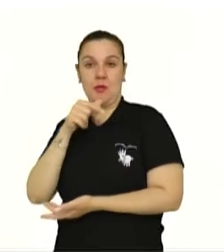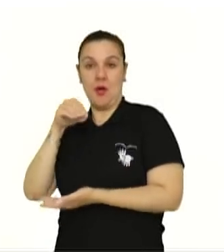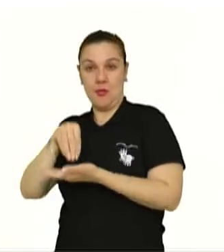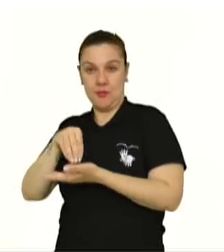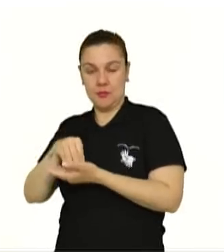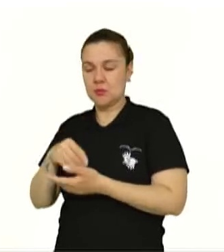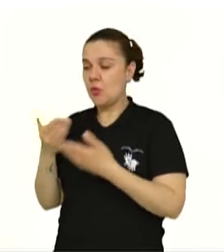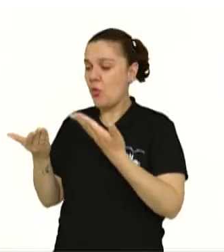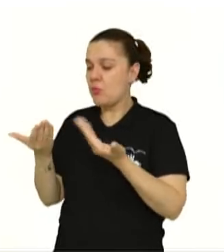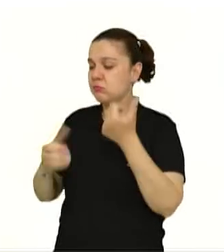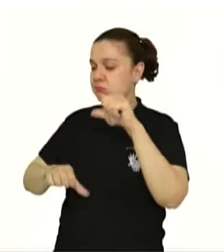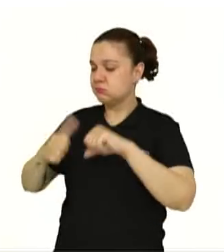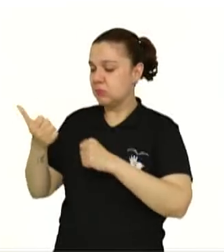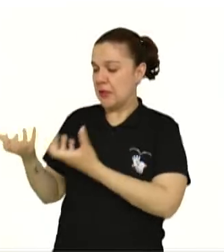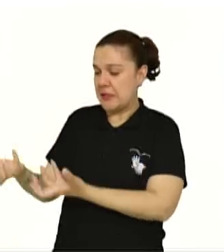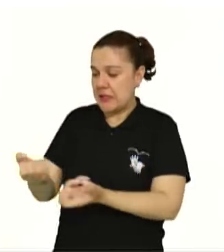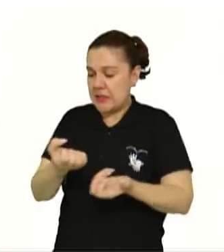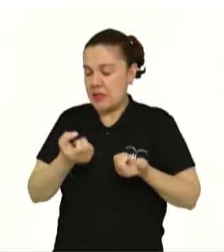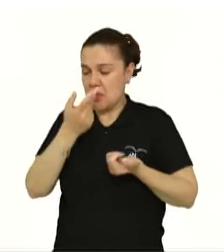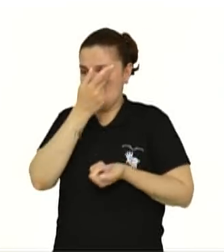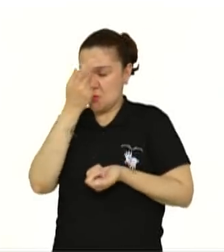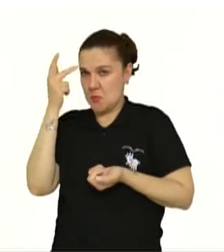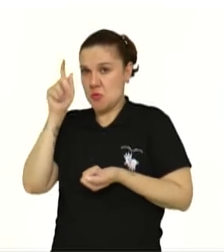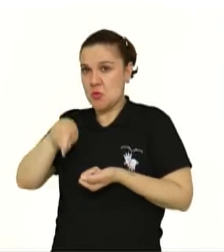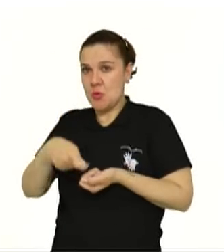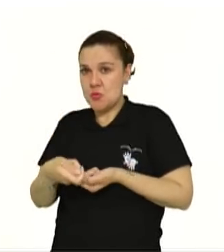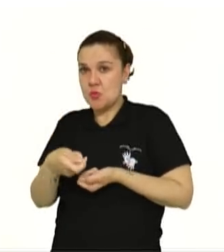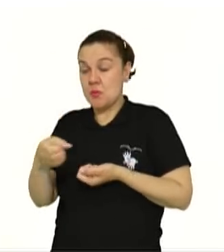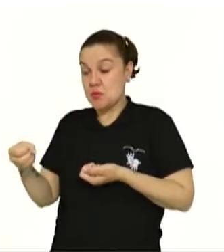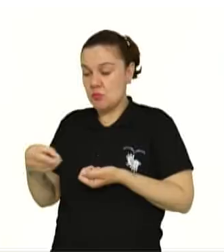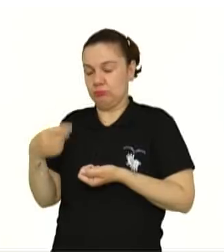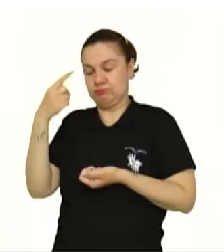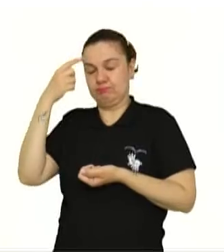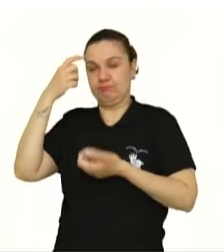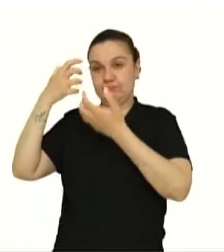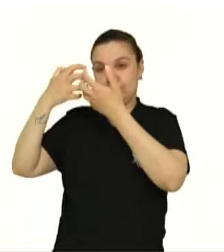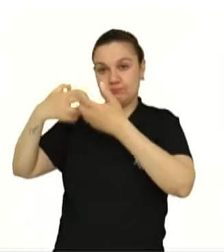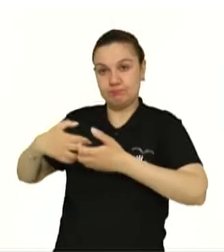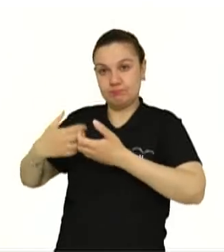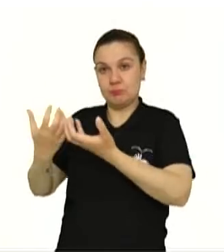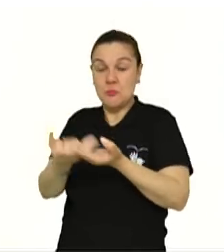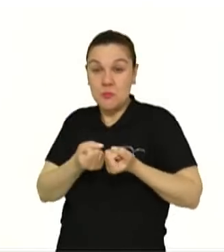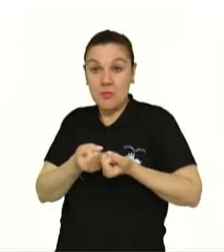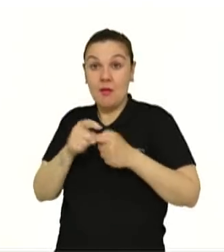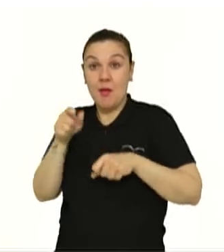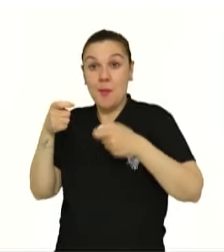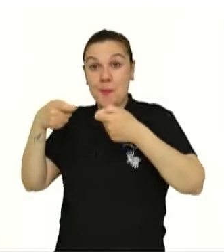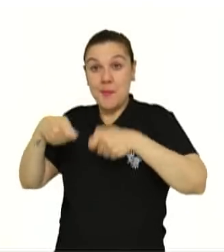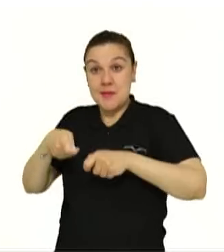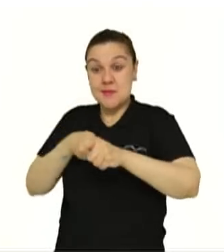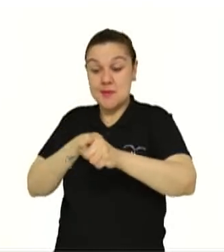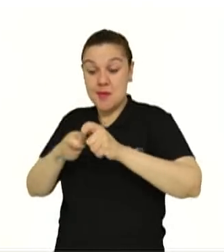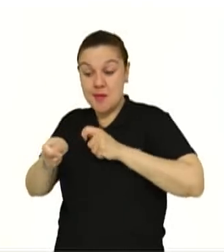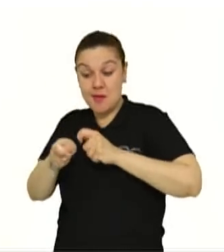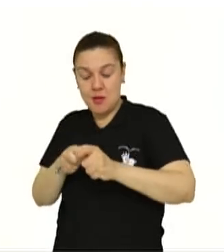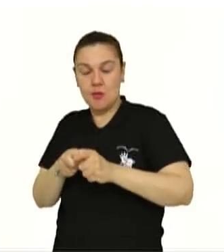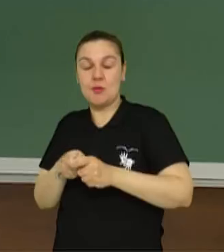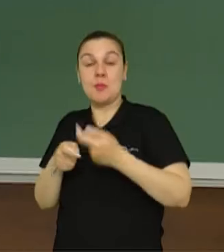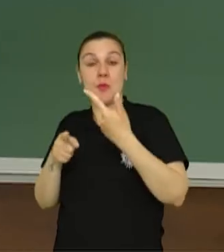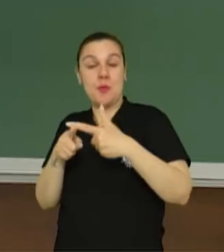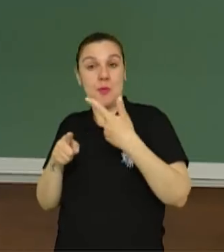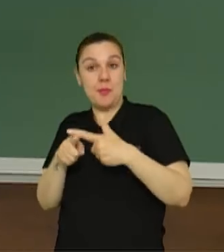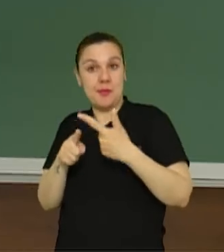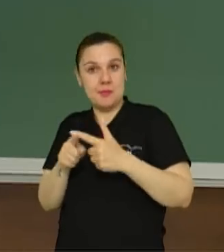você avalia a adesão das pessoas a esse pensamento que é preciso economizar porque